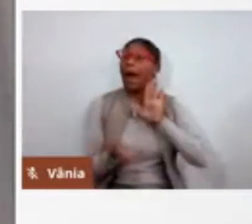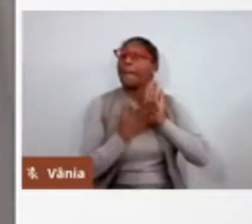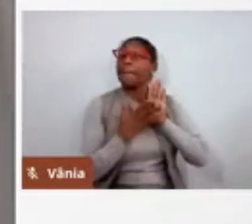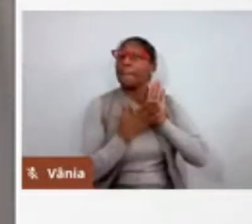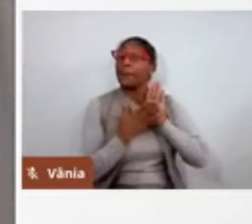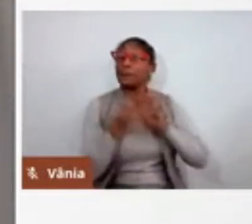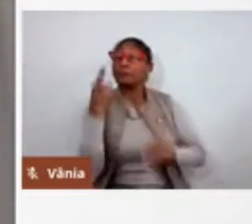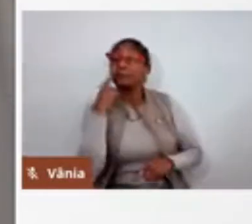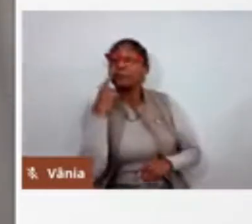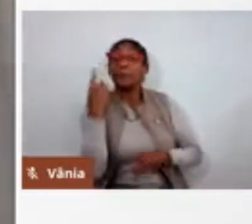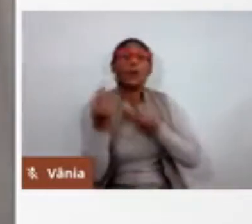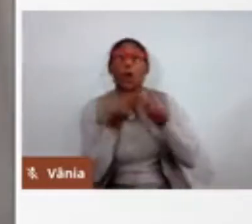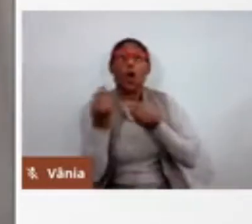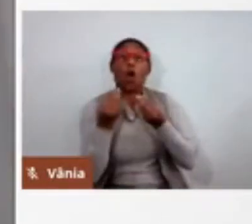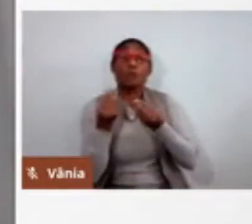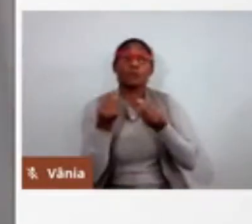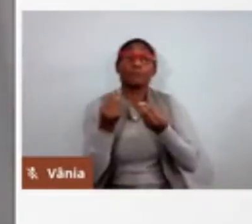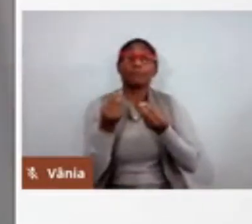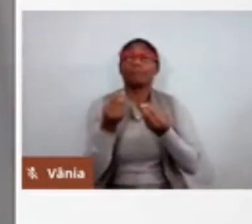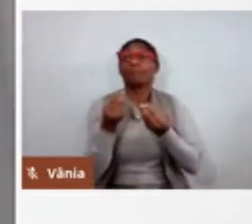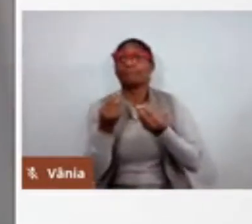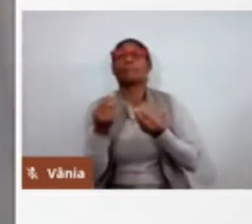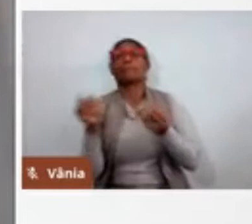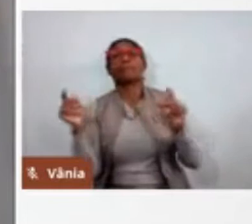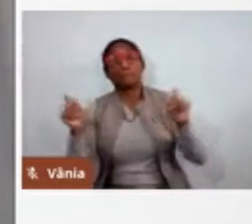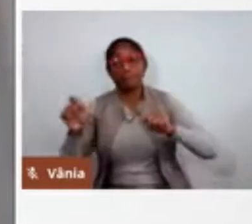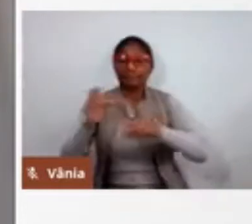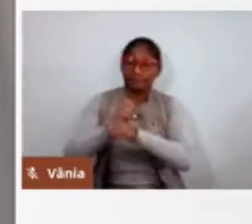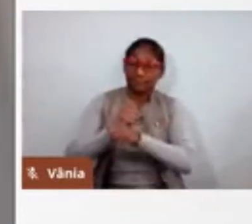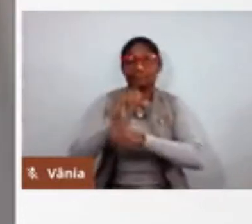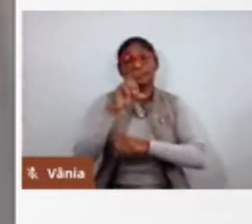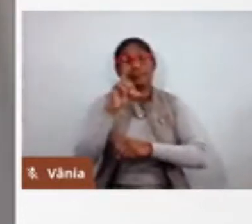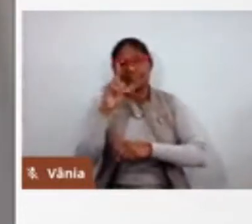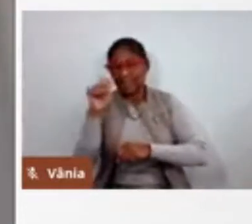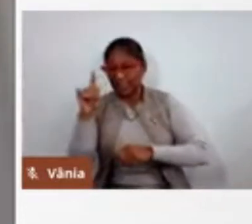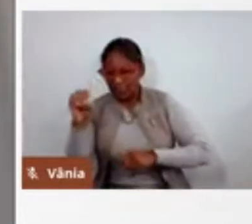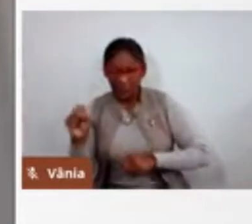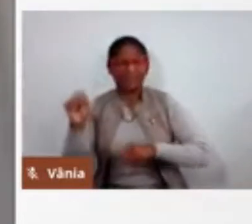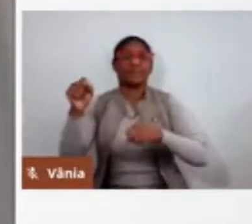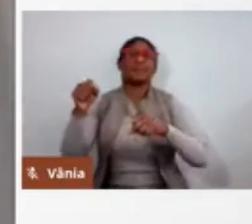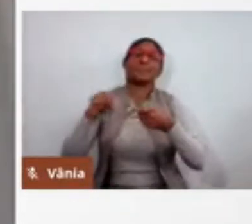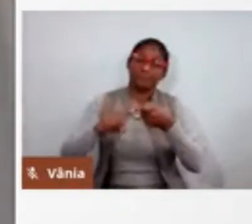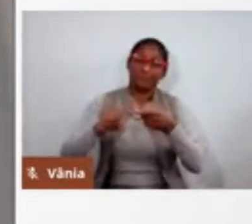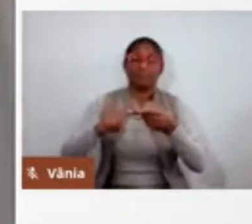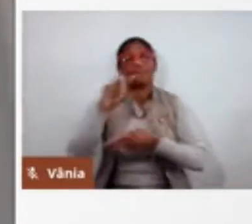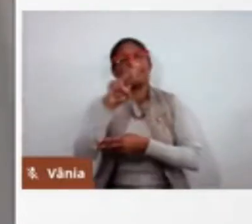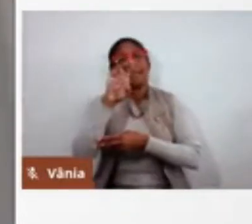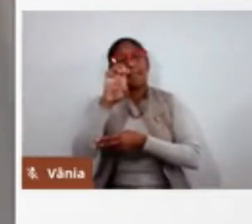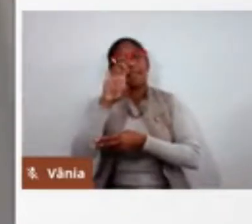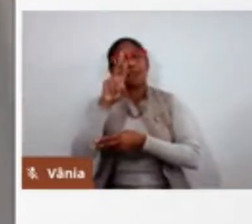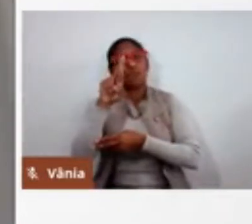as suas considerações em grau de recurso, como nós vamos fazer hoje, para que nós só